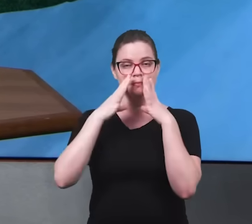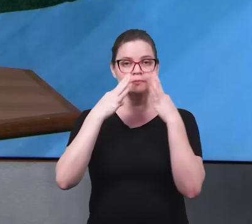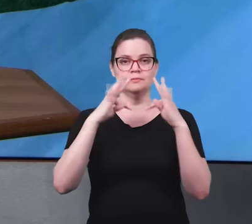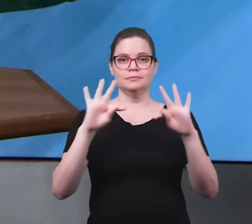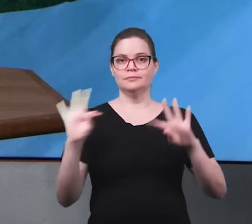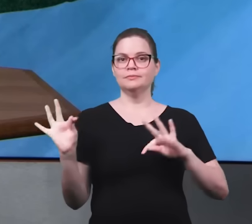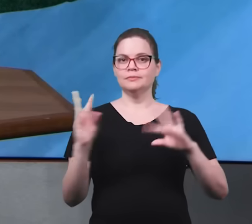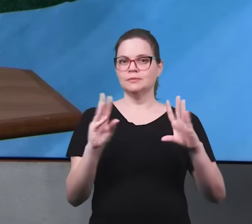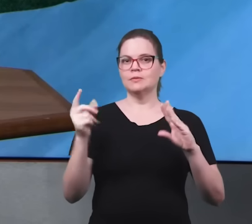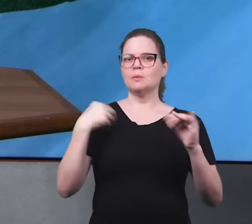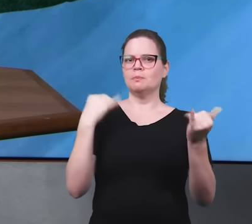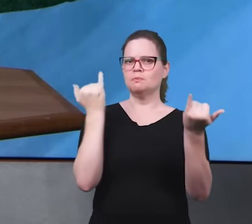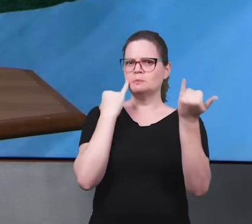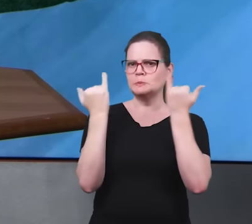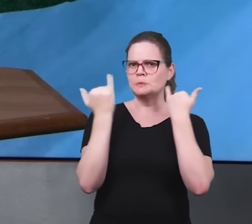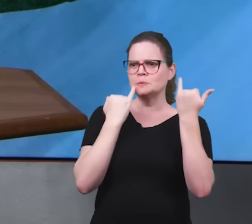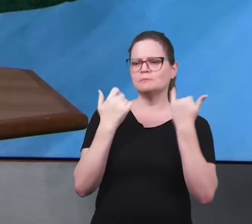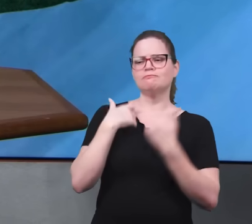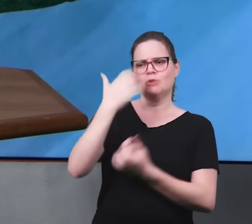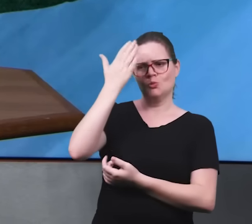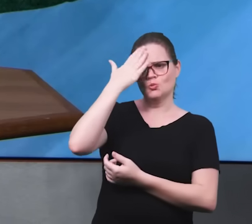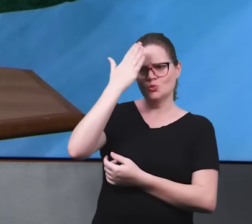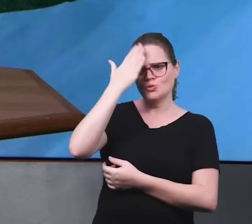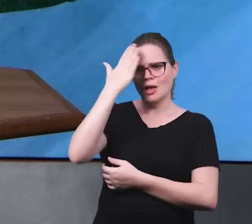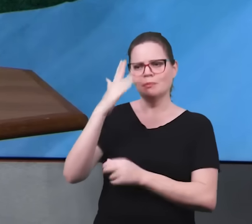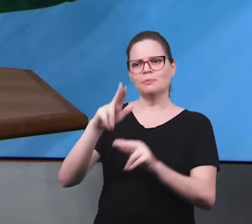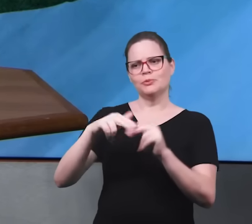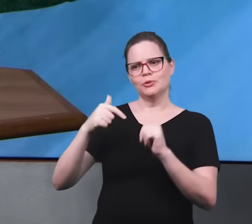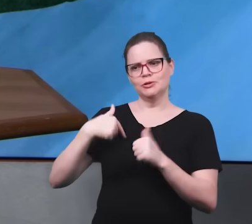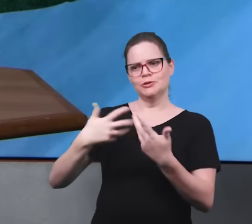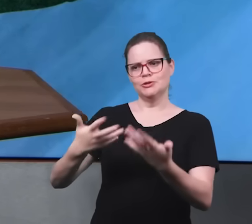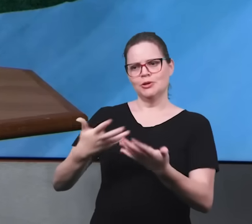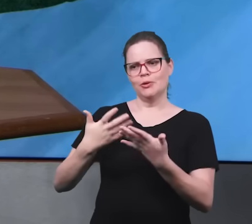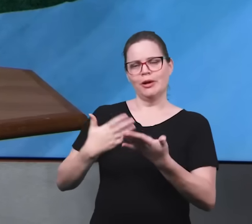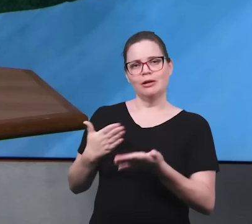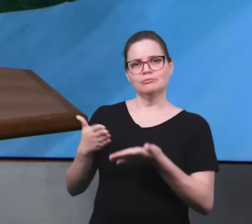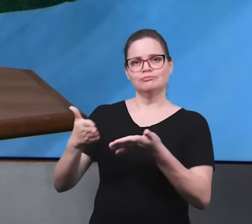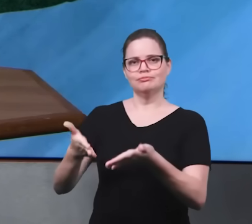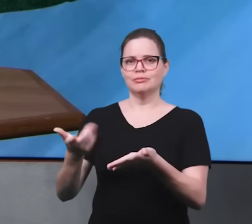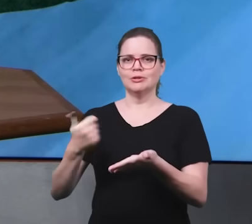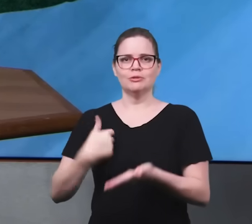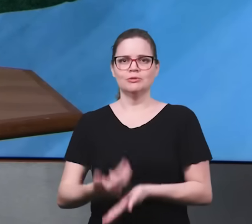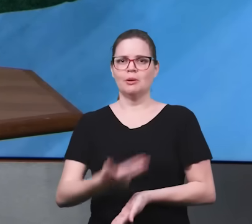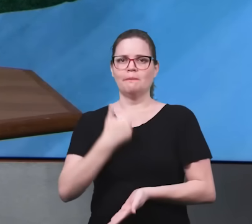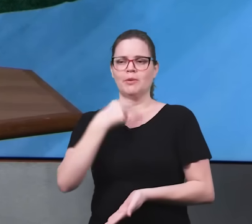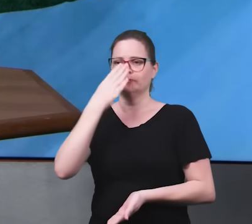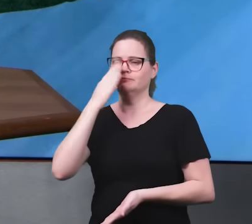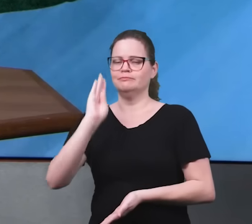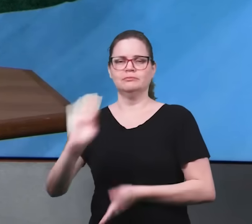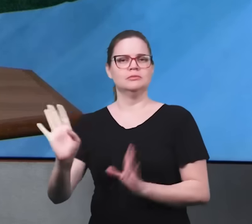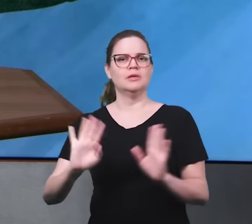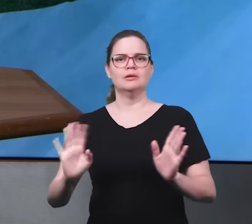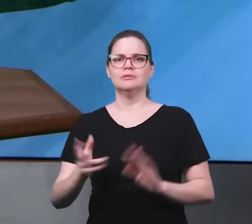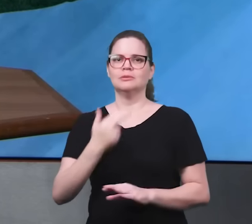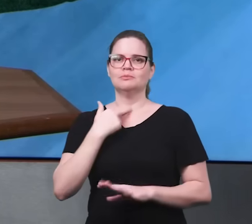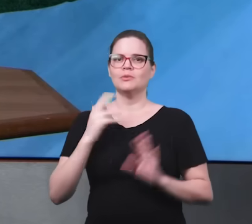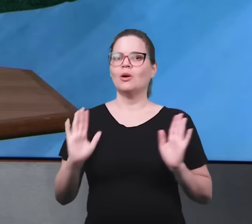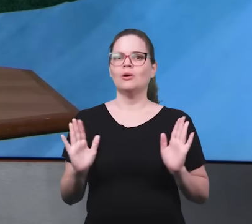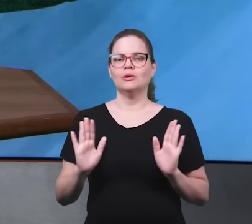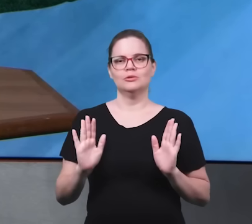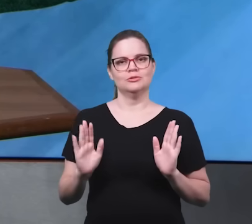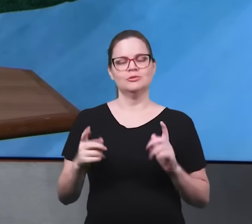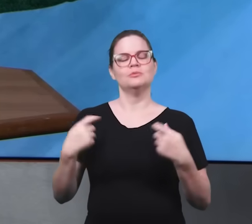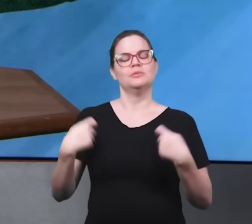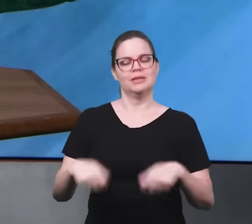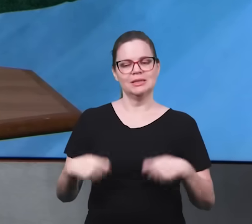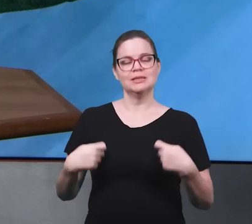vocês chegou até nós. E nós não podemos resistir. Nós não podemos enfrentar isso. Nós